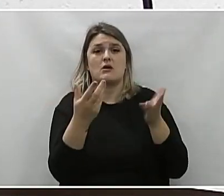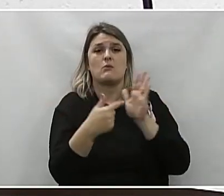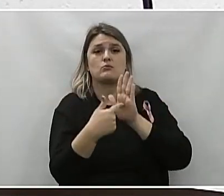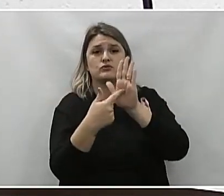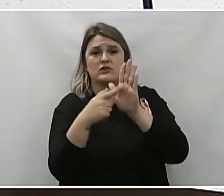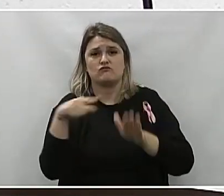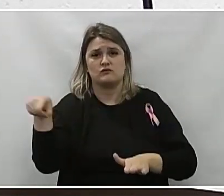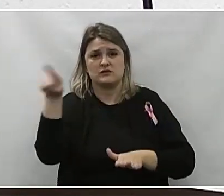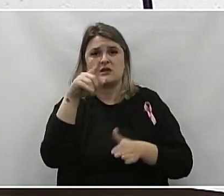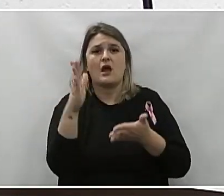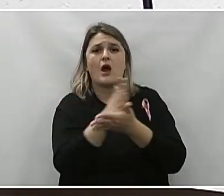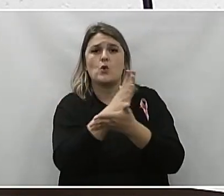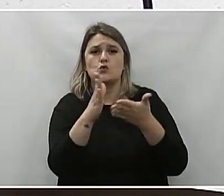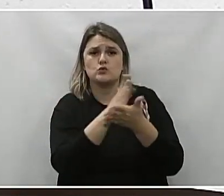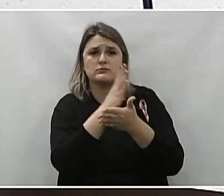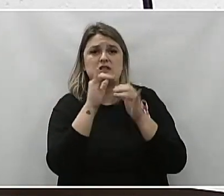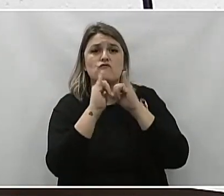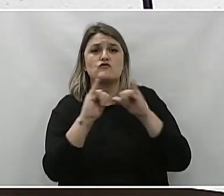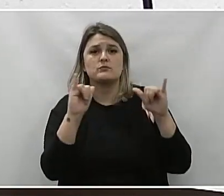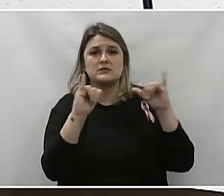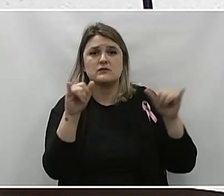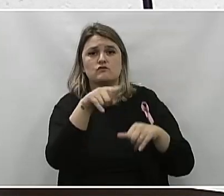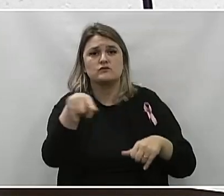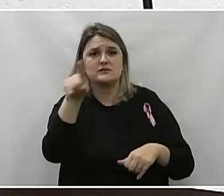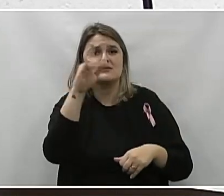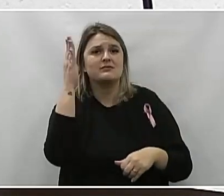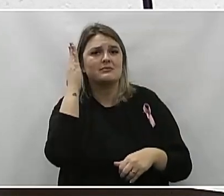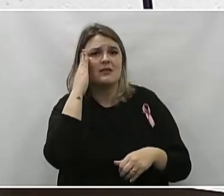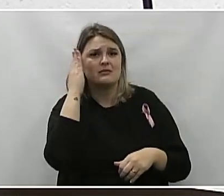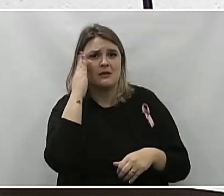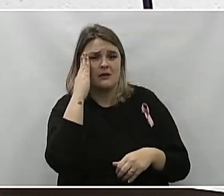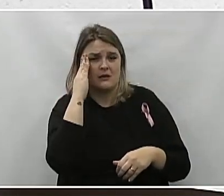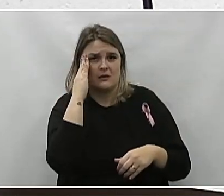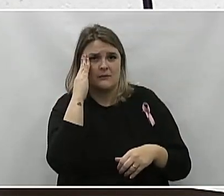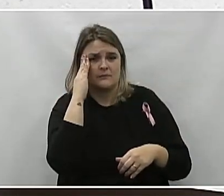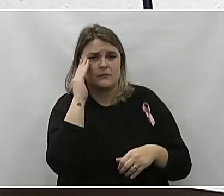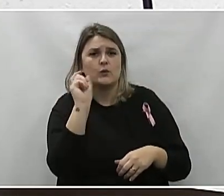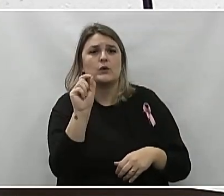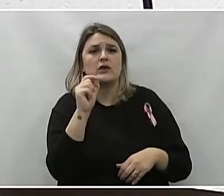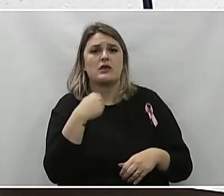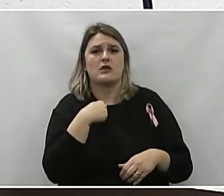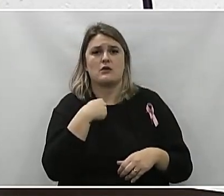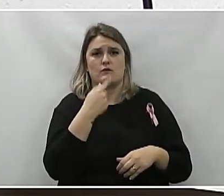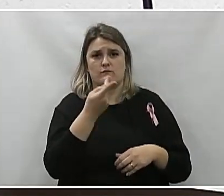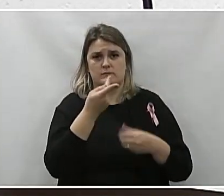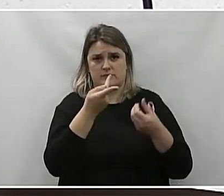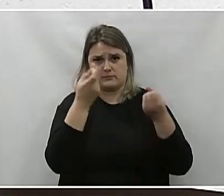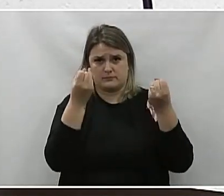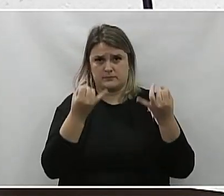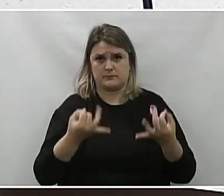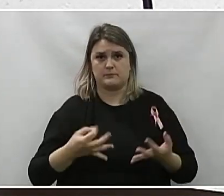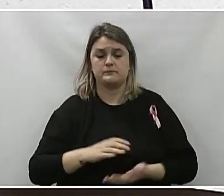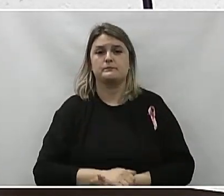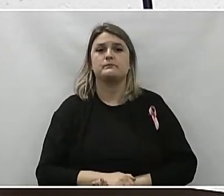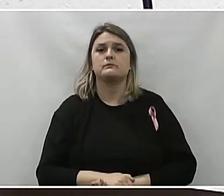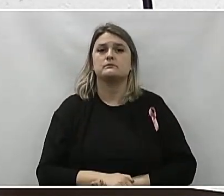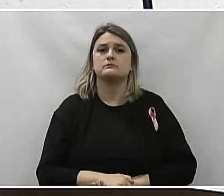vocês alguns números para que vocês entendam um pouquinho do que que eu estou falando